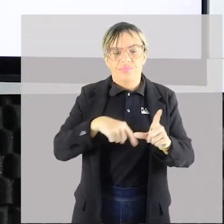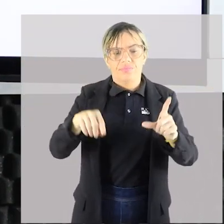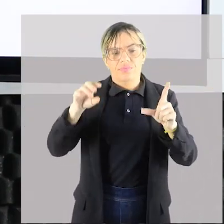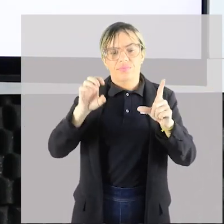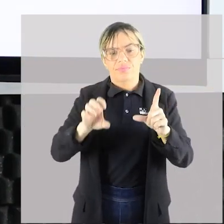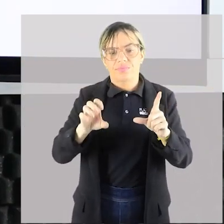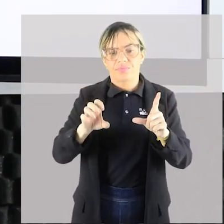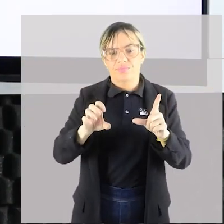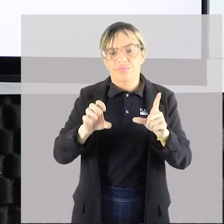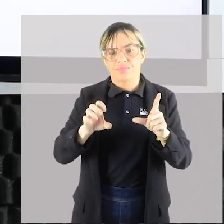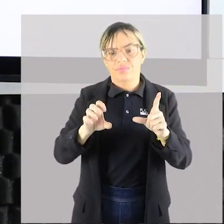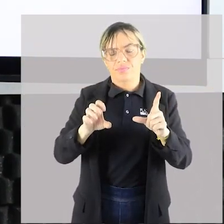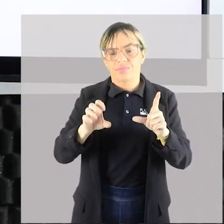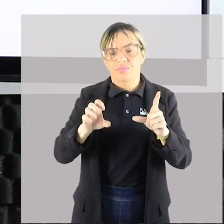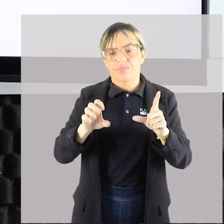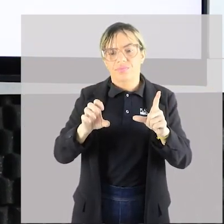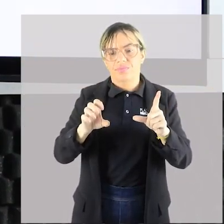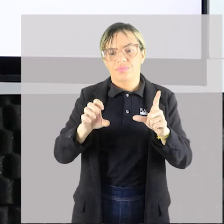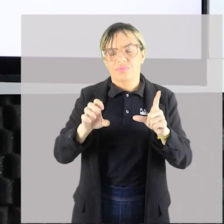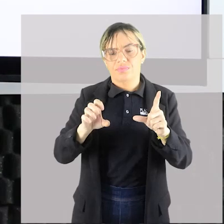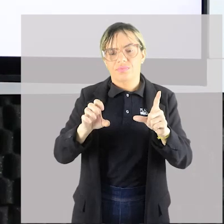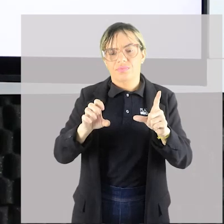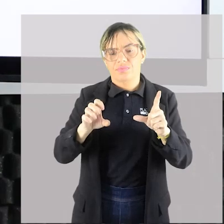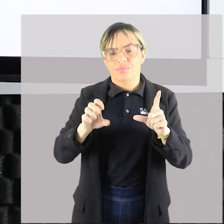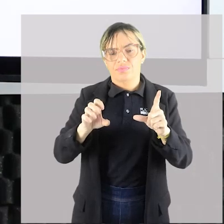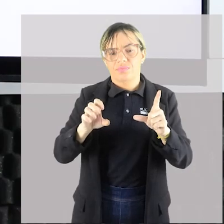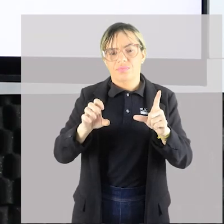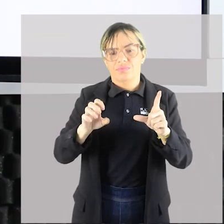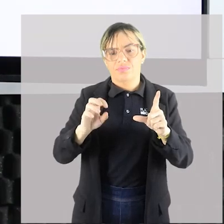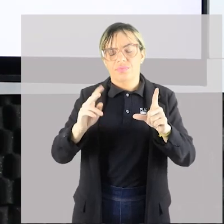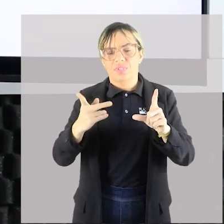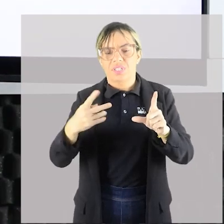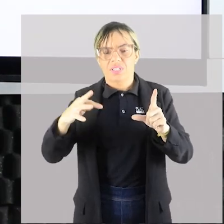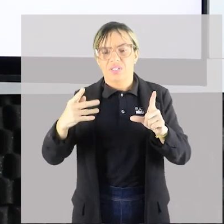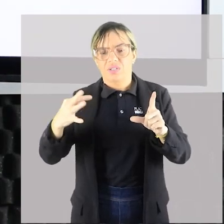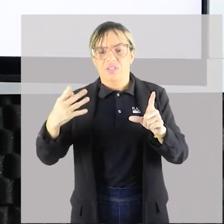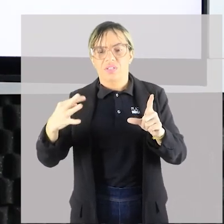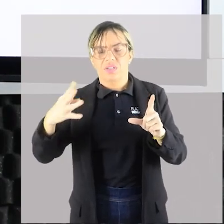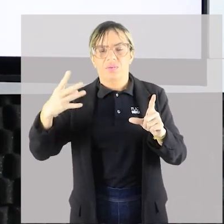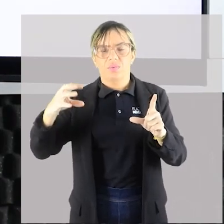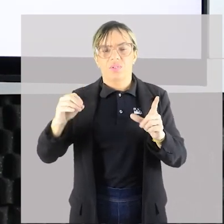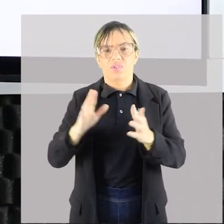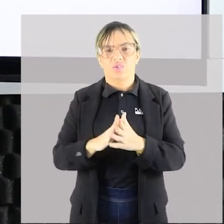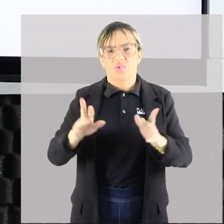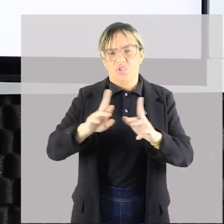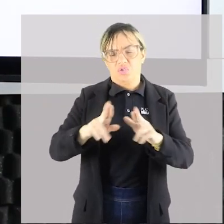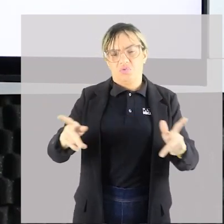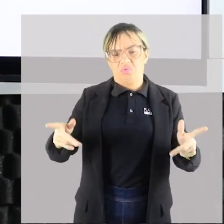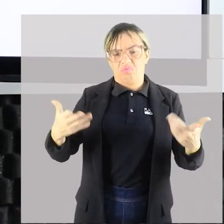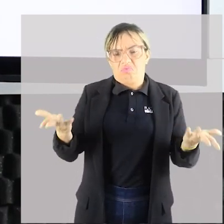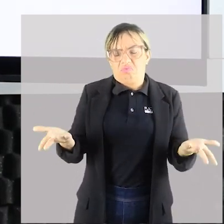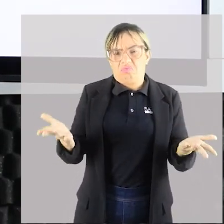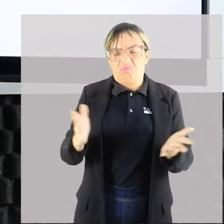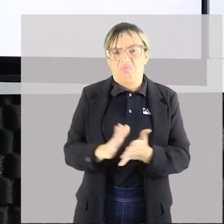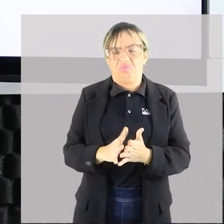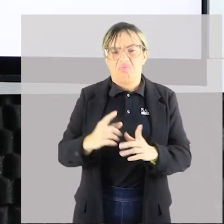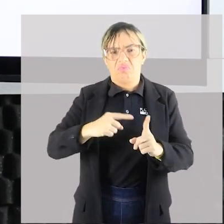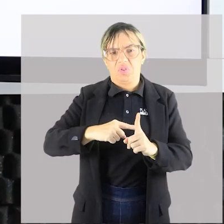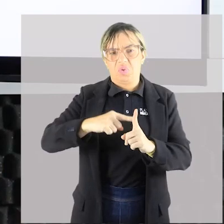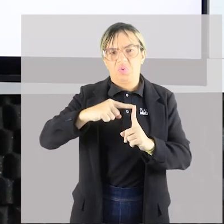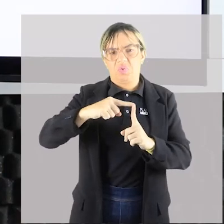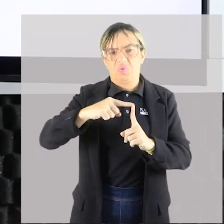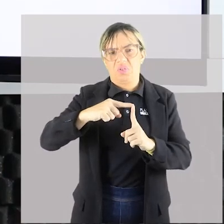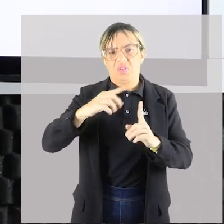pra gente a característica de ser um organismo heterotérmico, né? Hétero quer dizer diferente, térmico vem